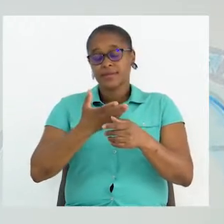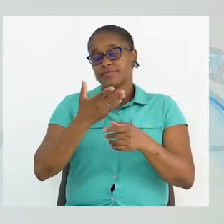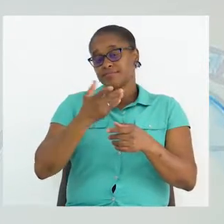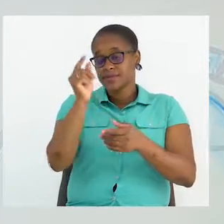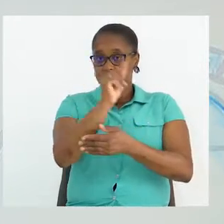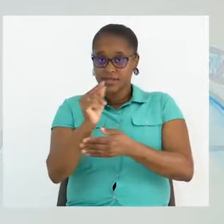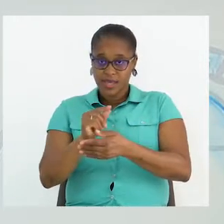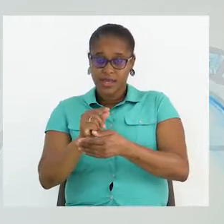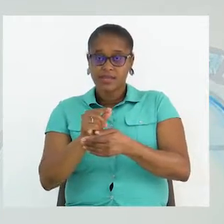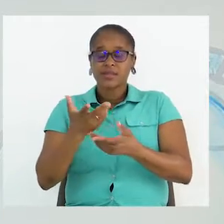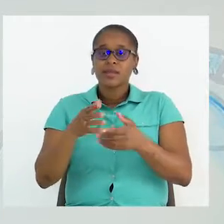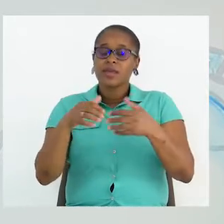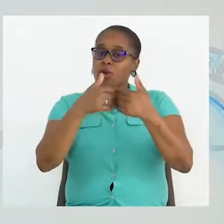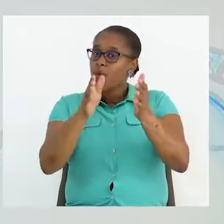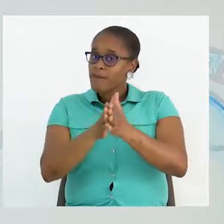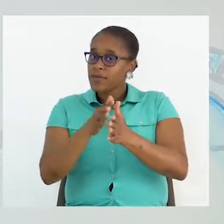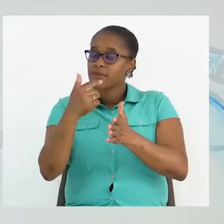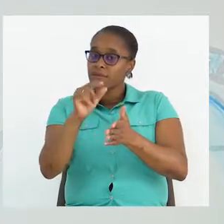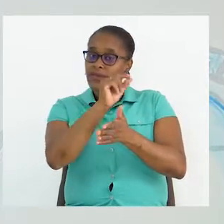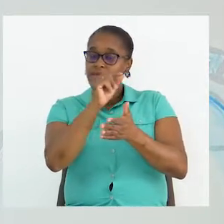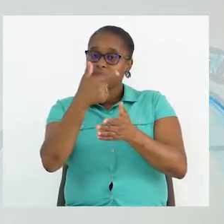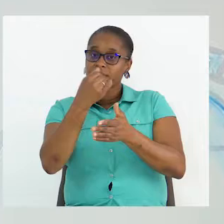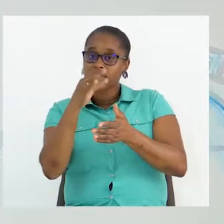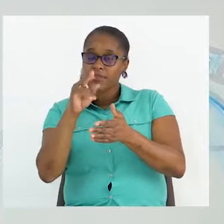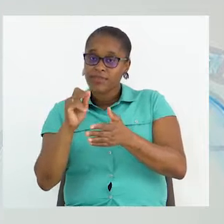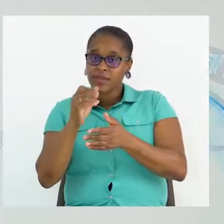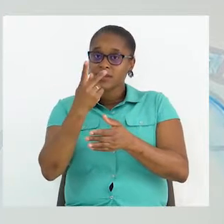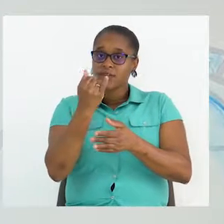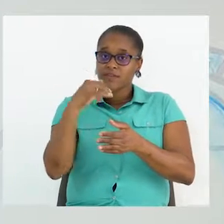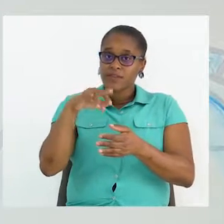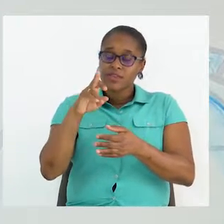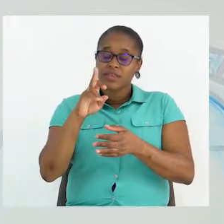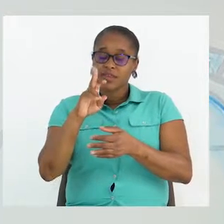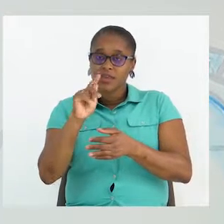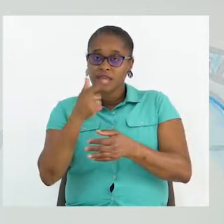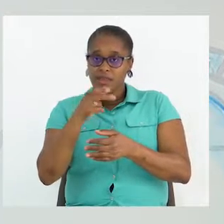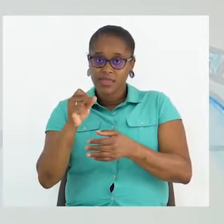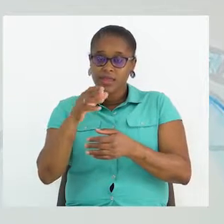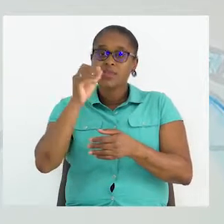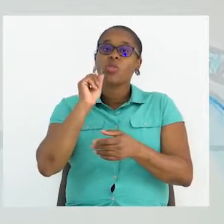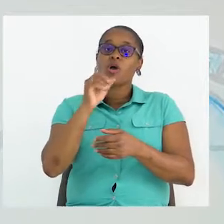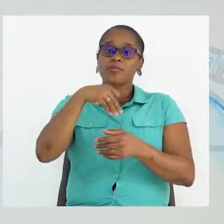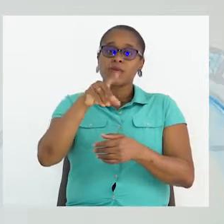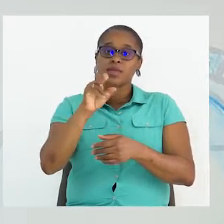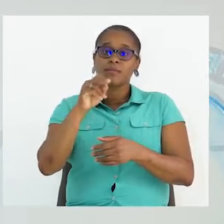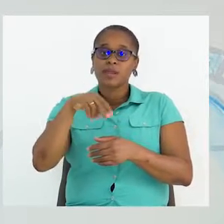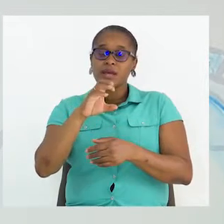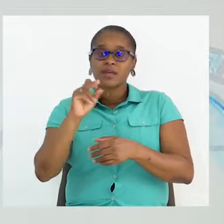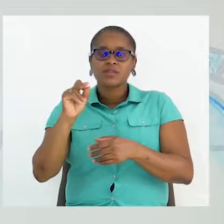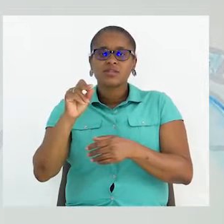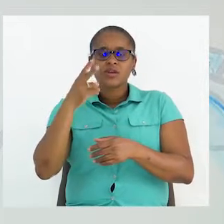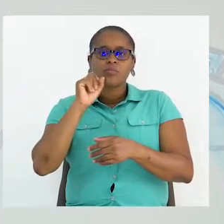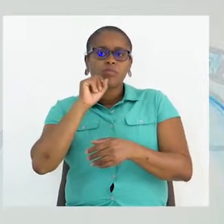e vinhetas, é a prancha. Como podem ver ali, a imagem que representa o que está a